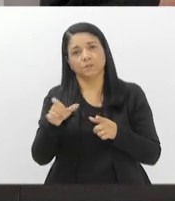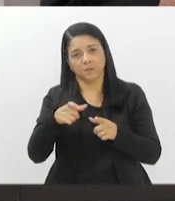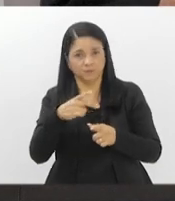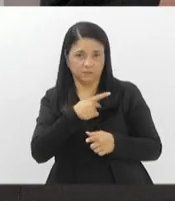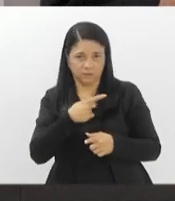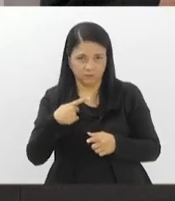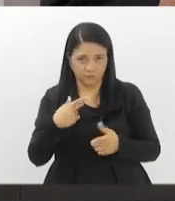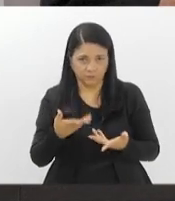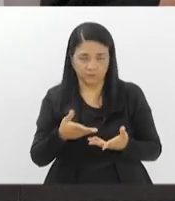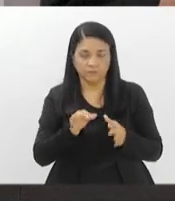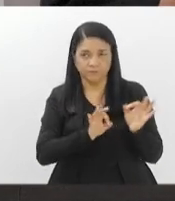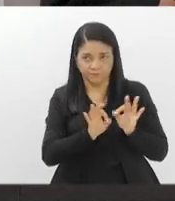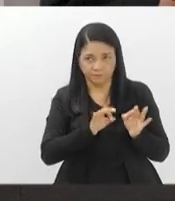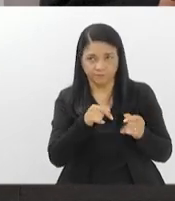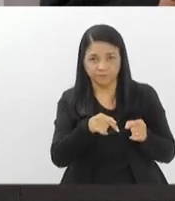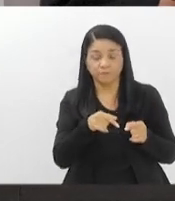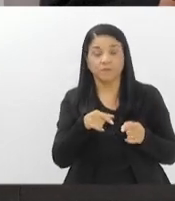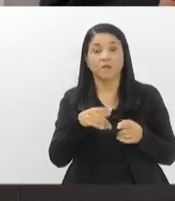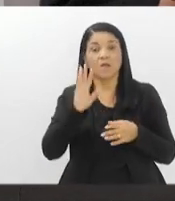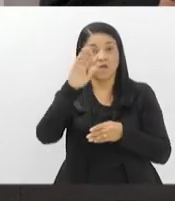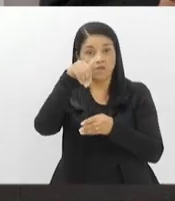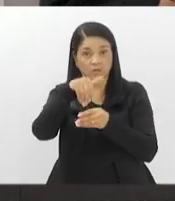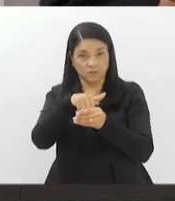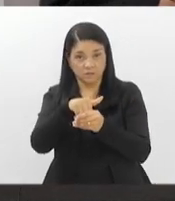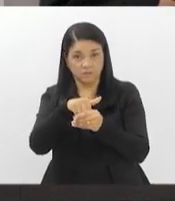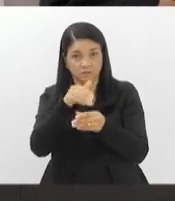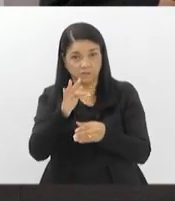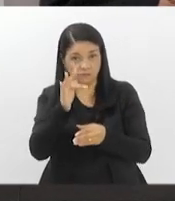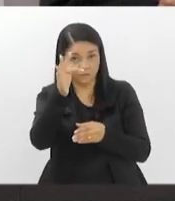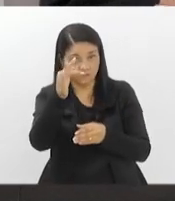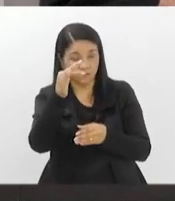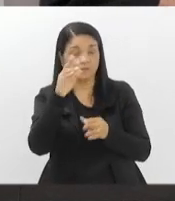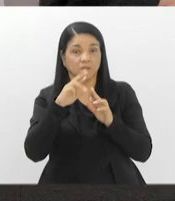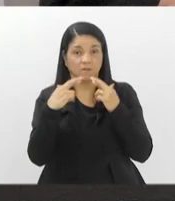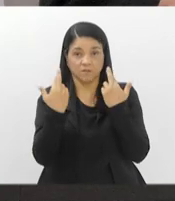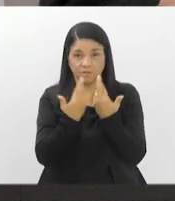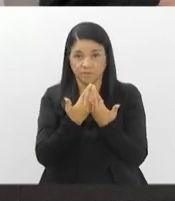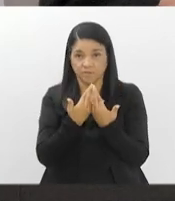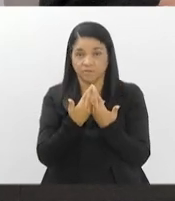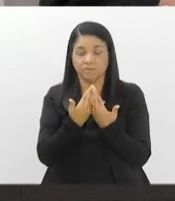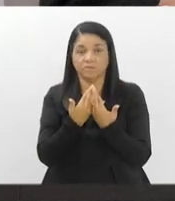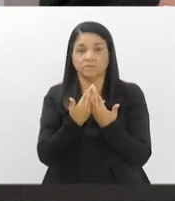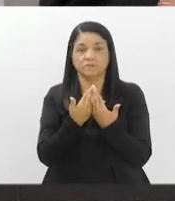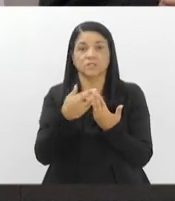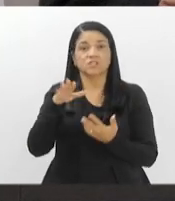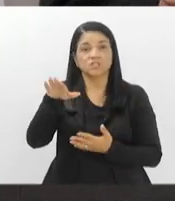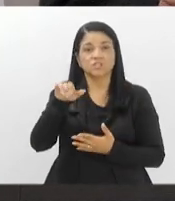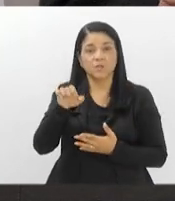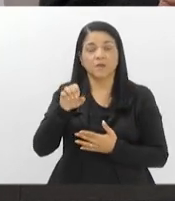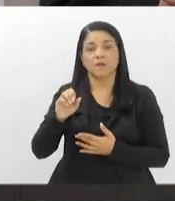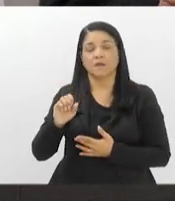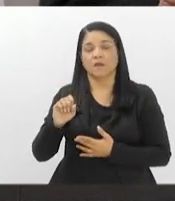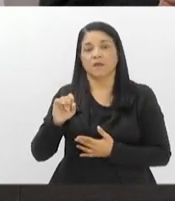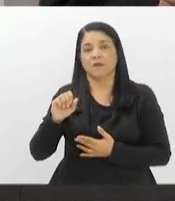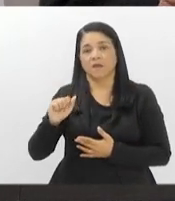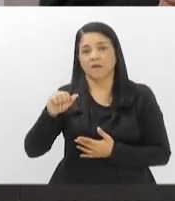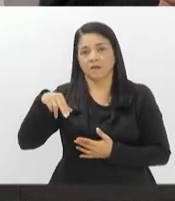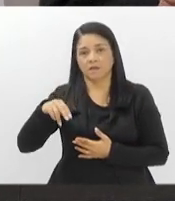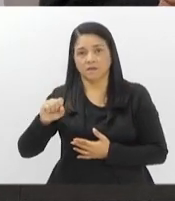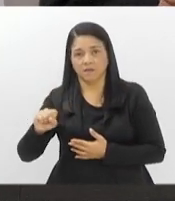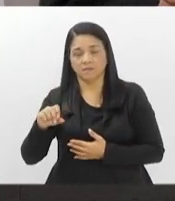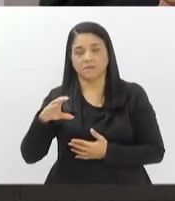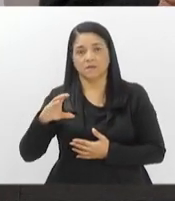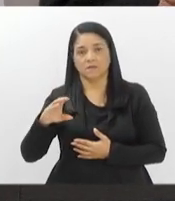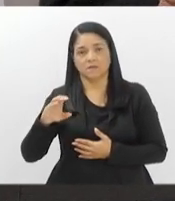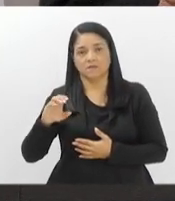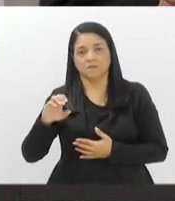eu queria propor a votação para na próxima reunião chamar aqui a NS a CN seg a